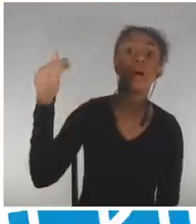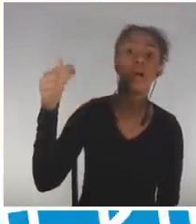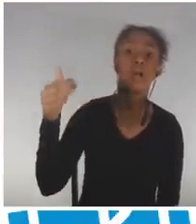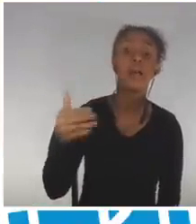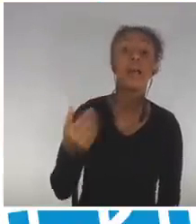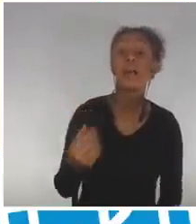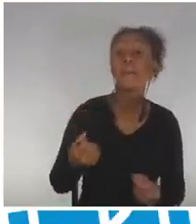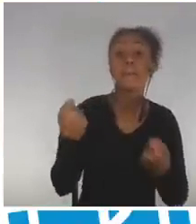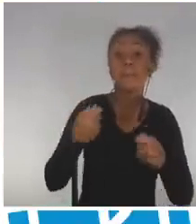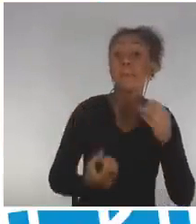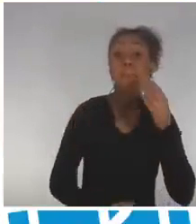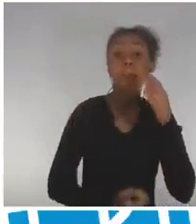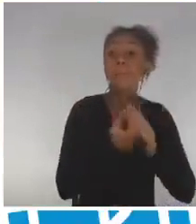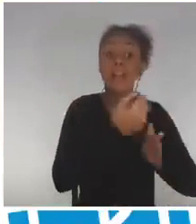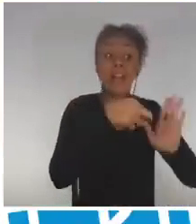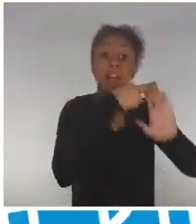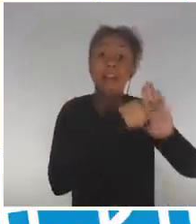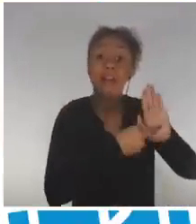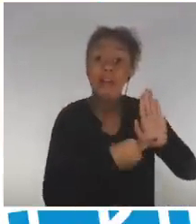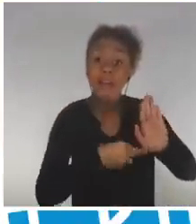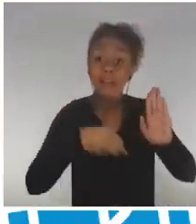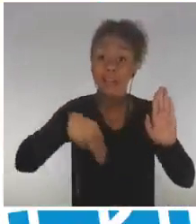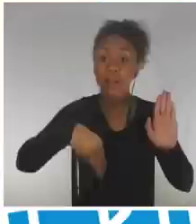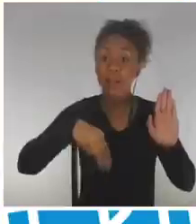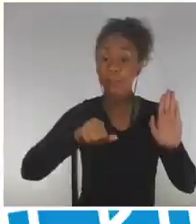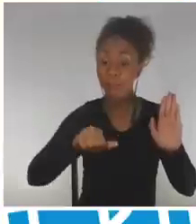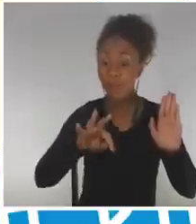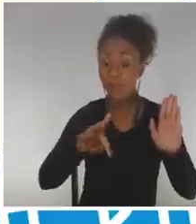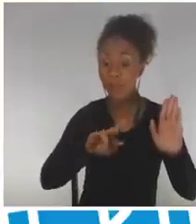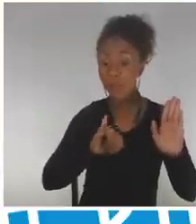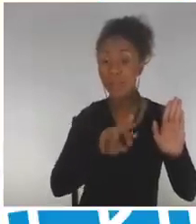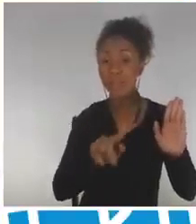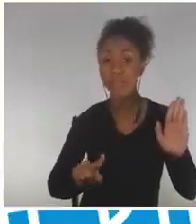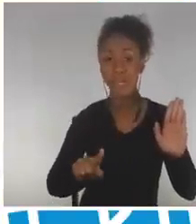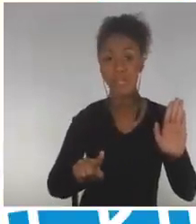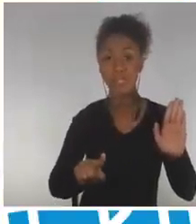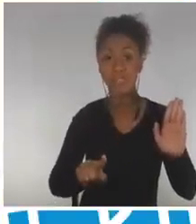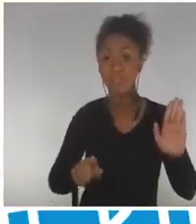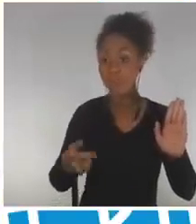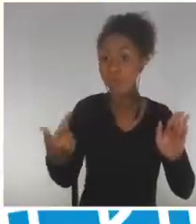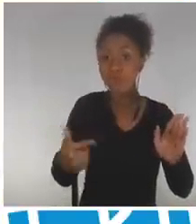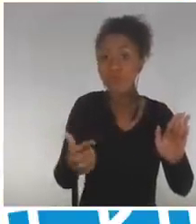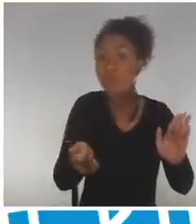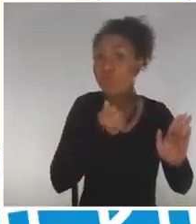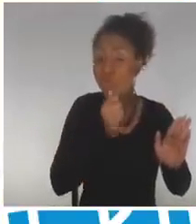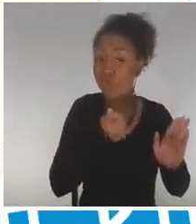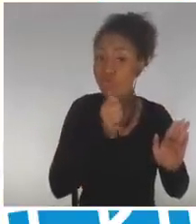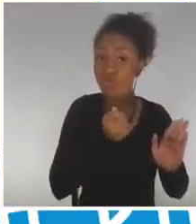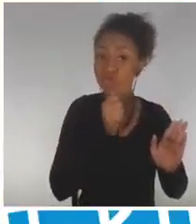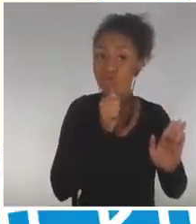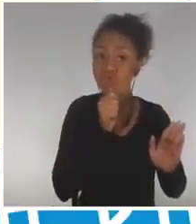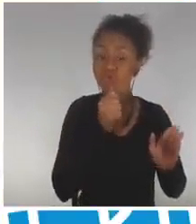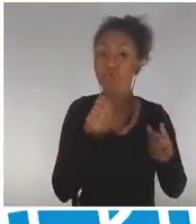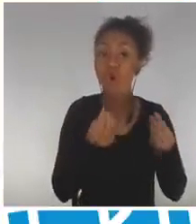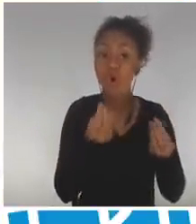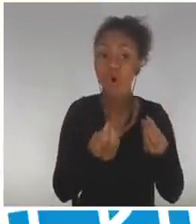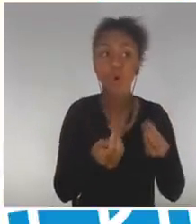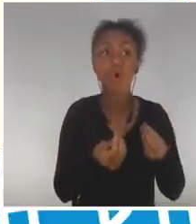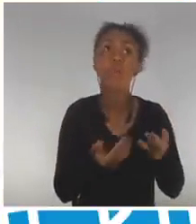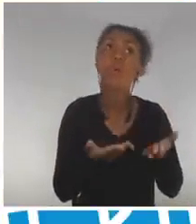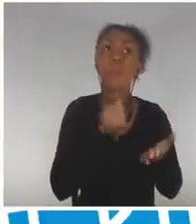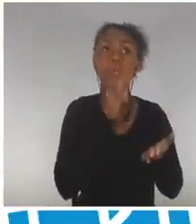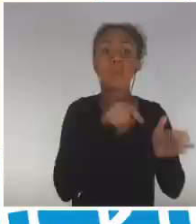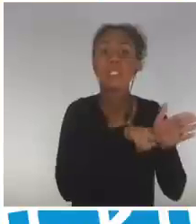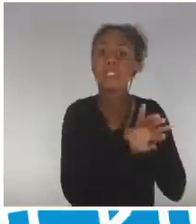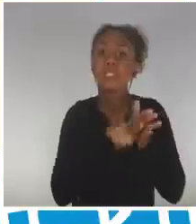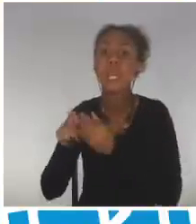Não existe matriz ainda aprovada pela comunidade de ciências da natureza e de